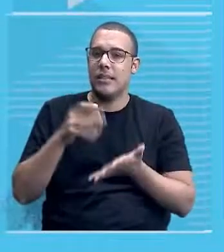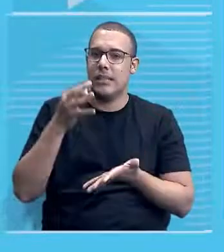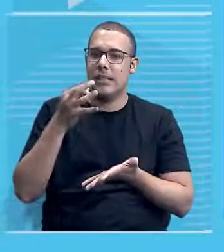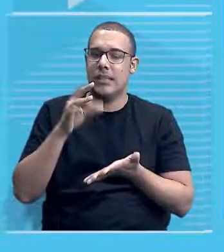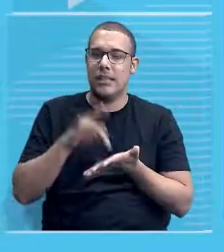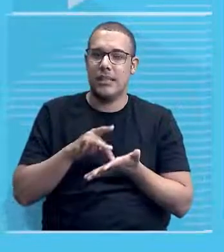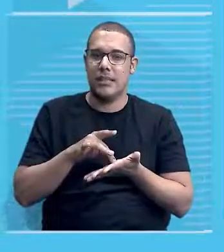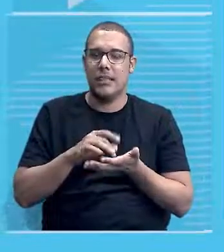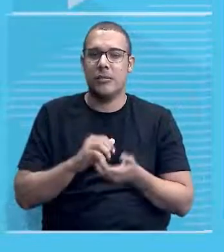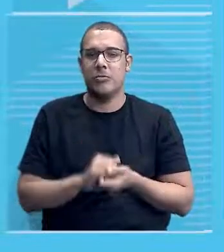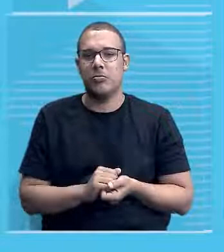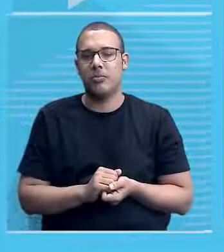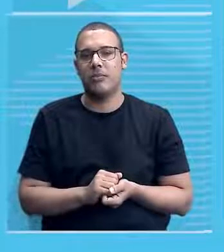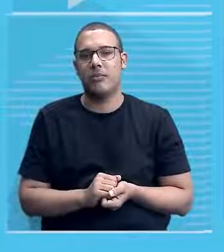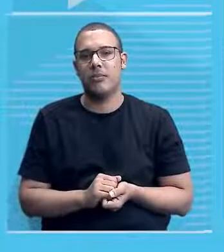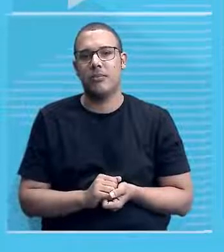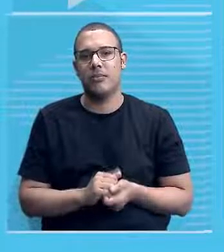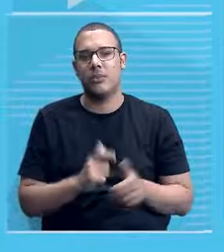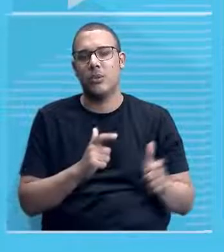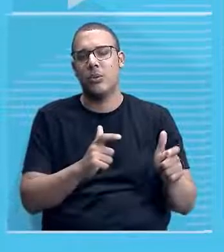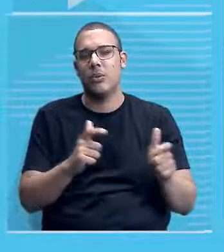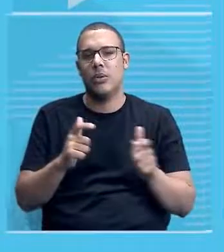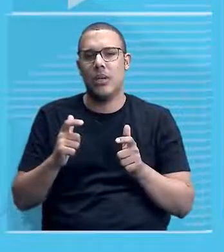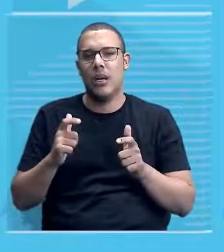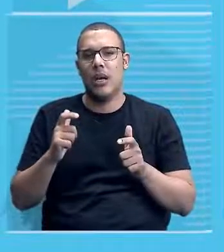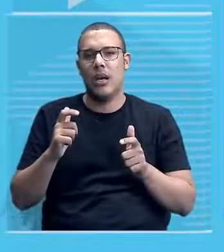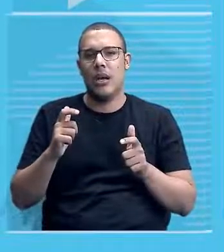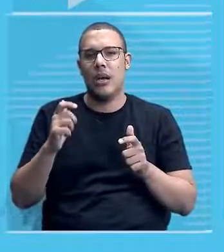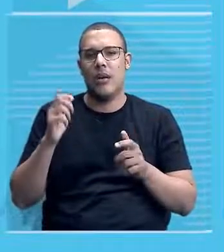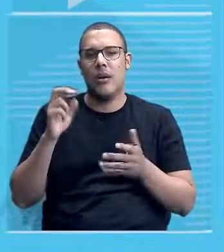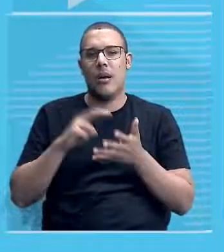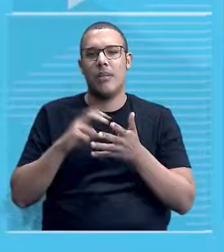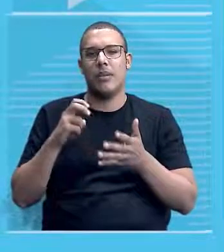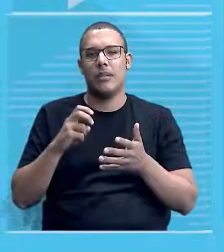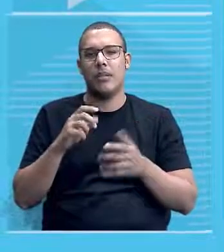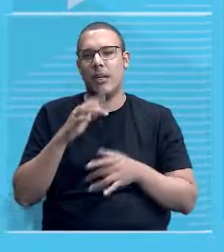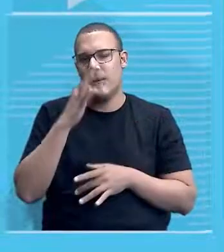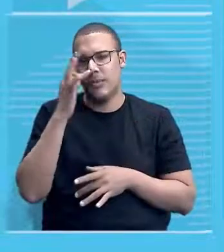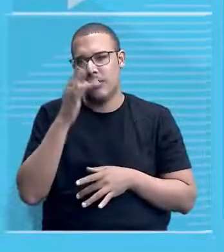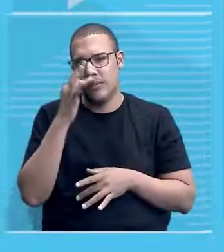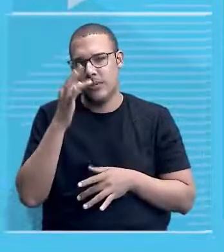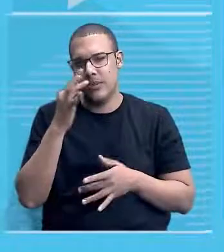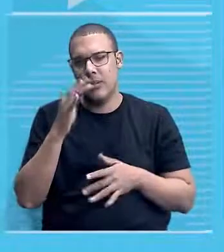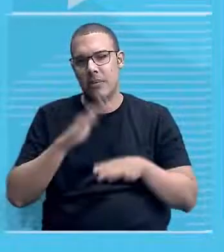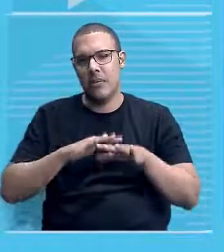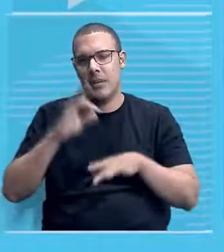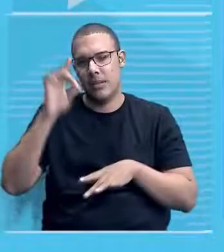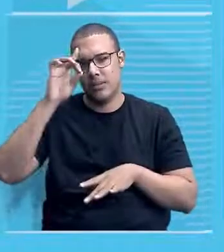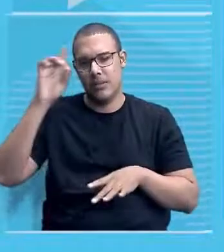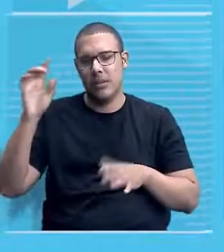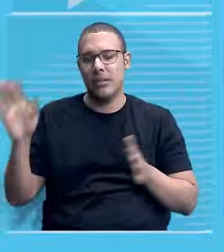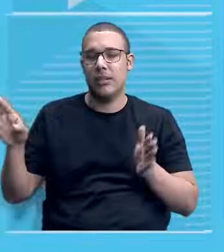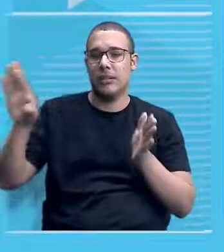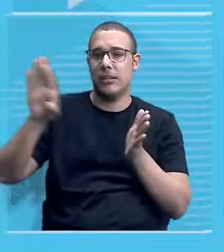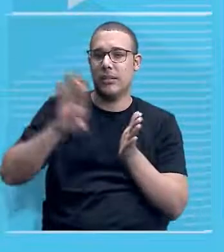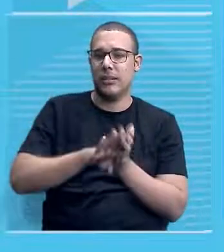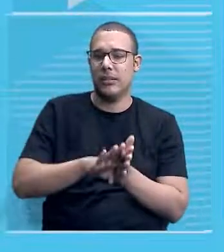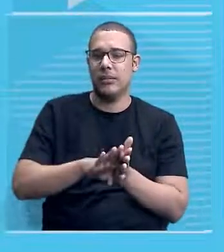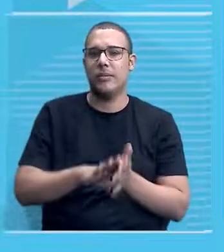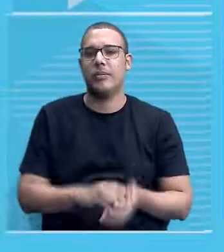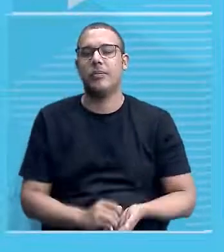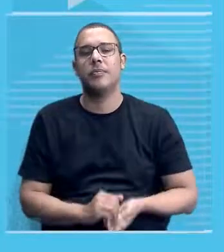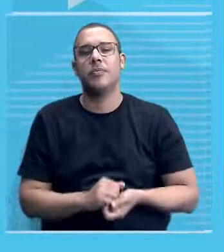lá nesse lugar o amanhecer é lindo com flores festejando mais um dia que vem vindo